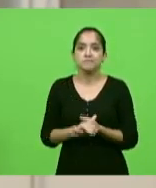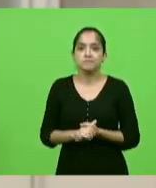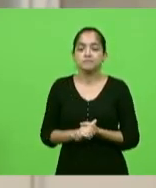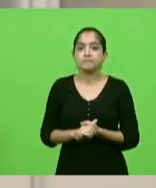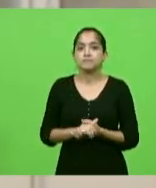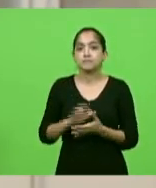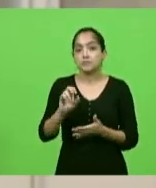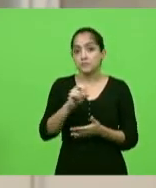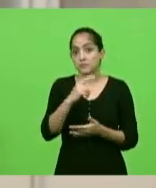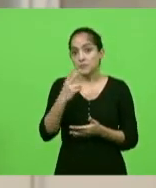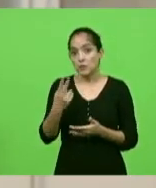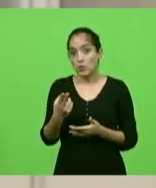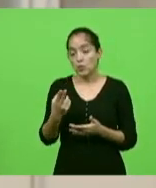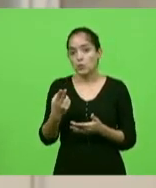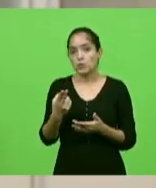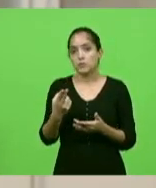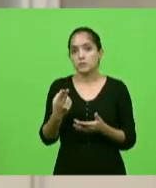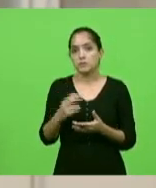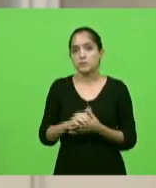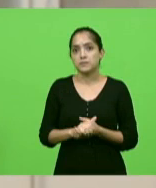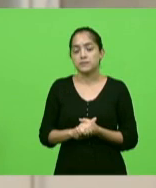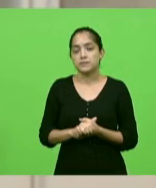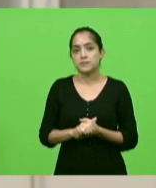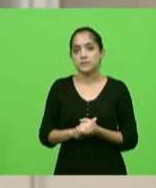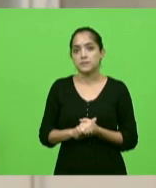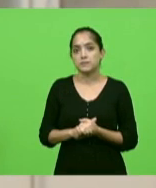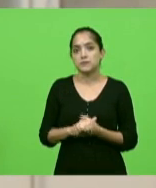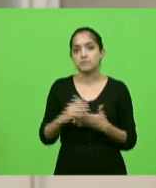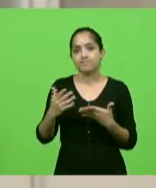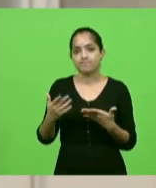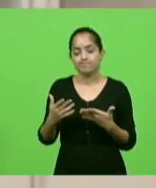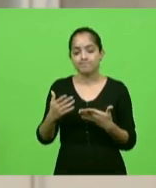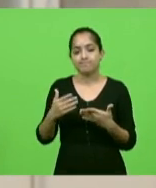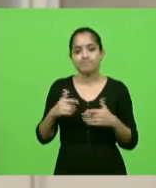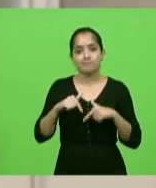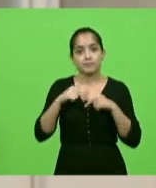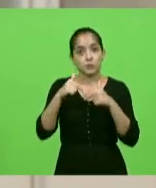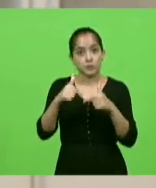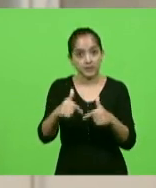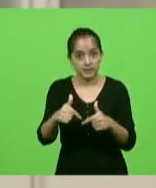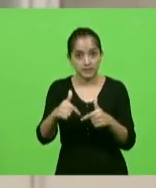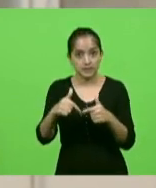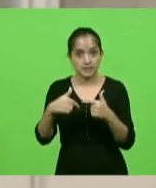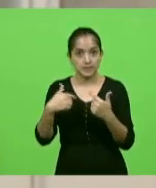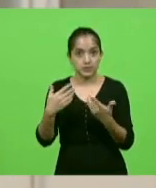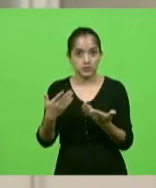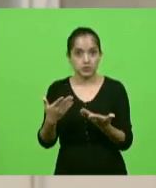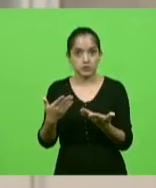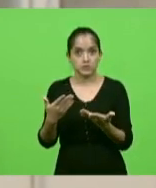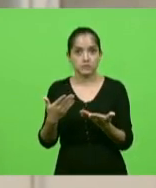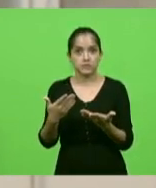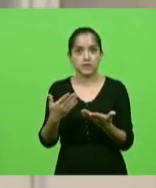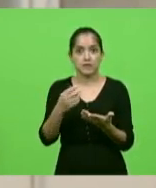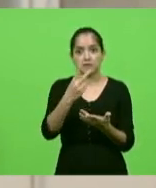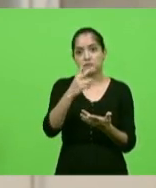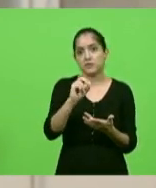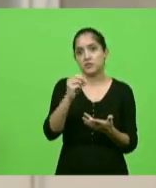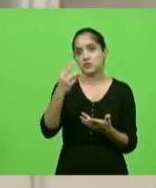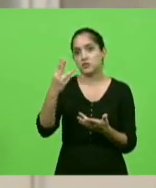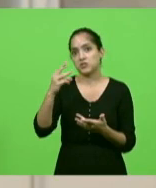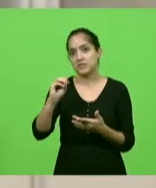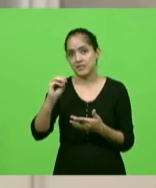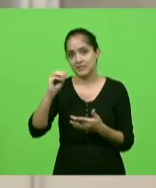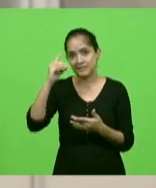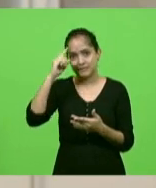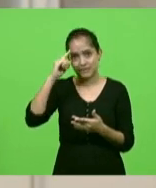melhor dizendo ter tomadas iniciativa vinte trinta